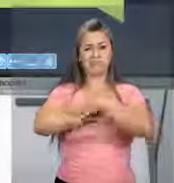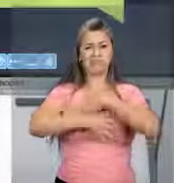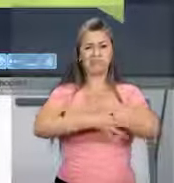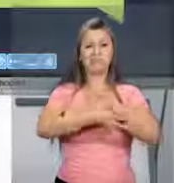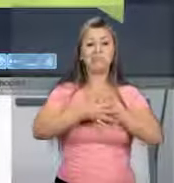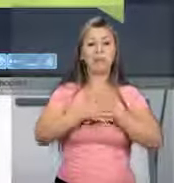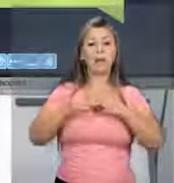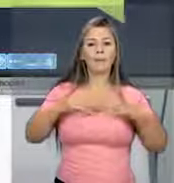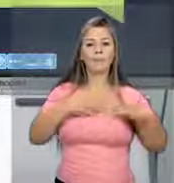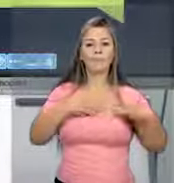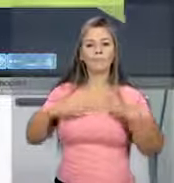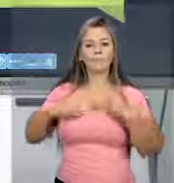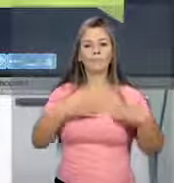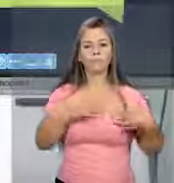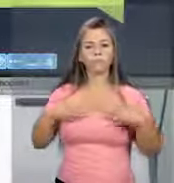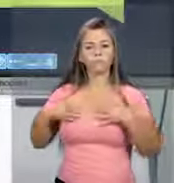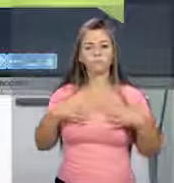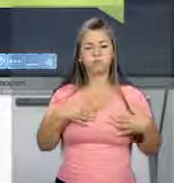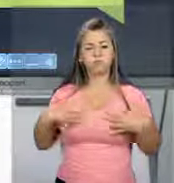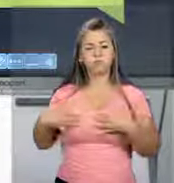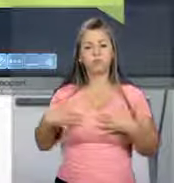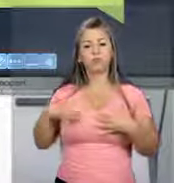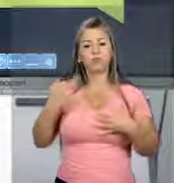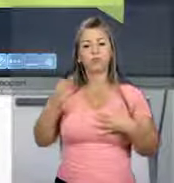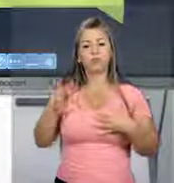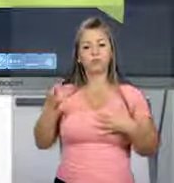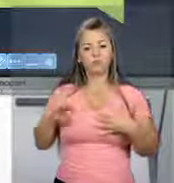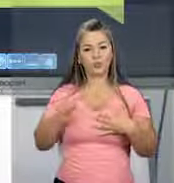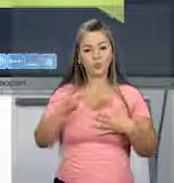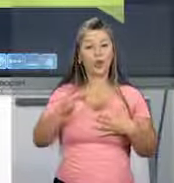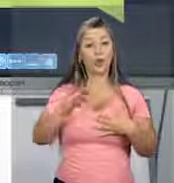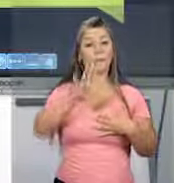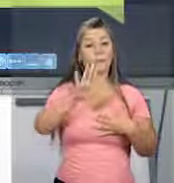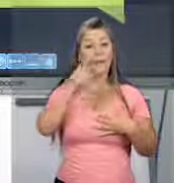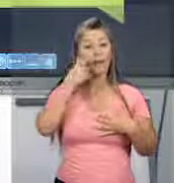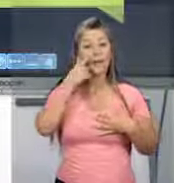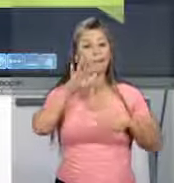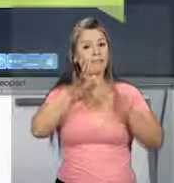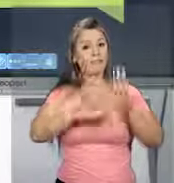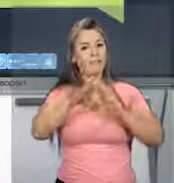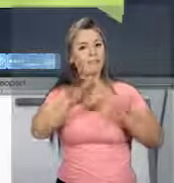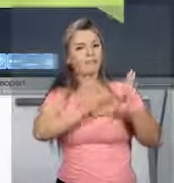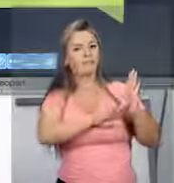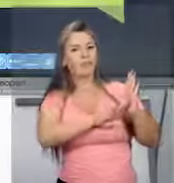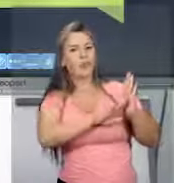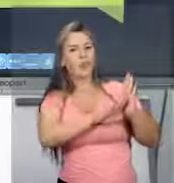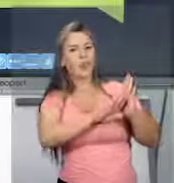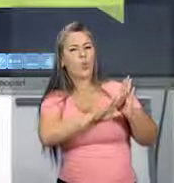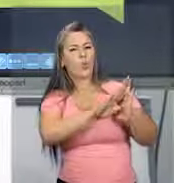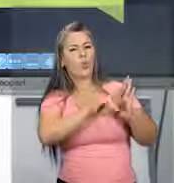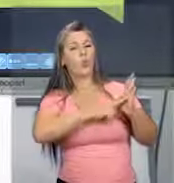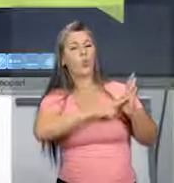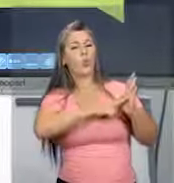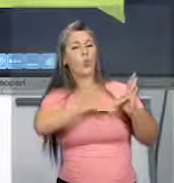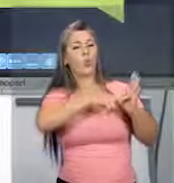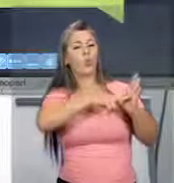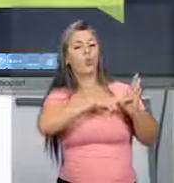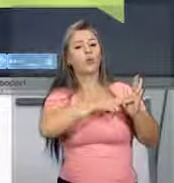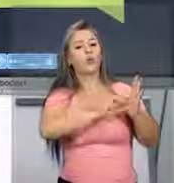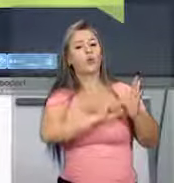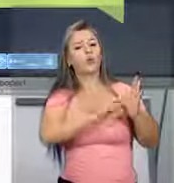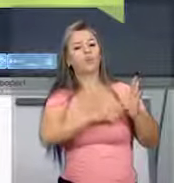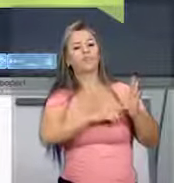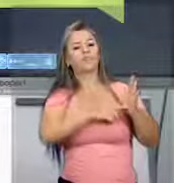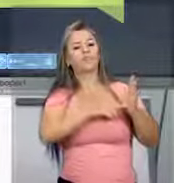contrações musculares, dor, tudo isso proporcional à intensidade da corrente elétrica.